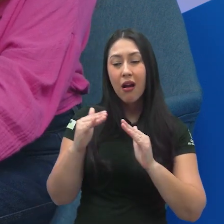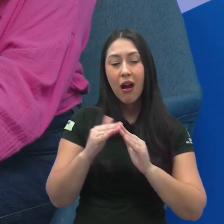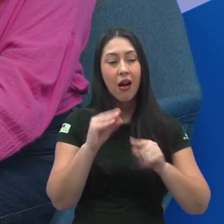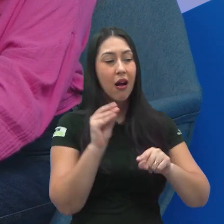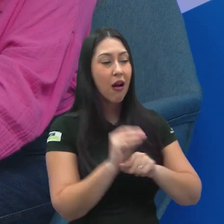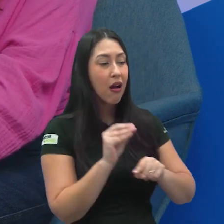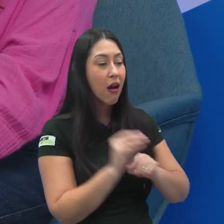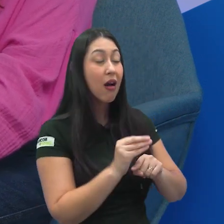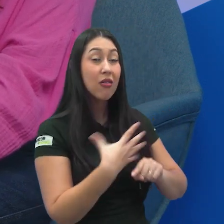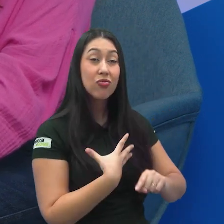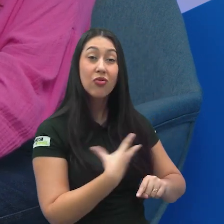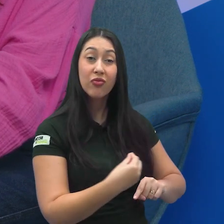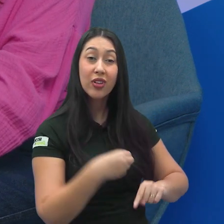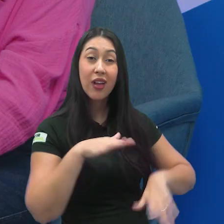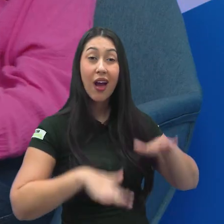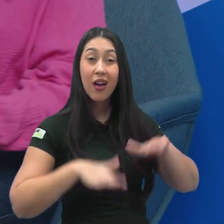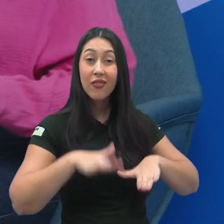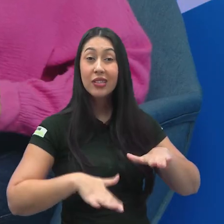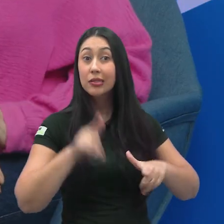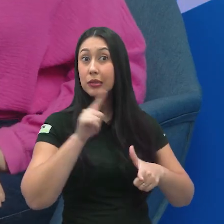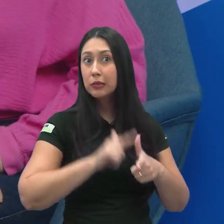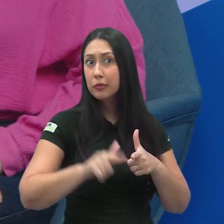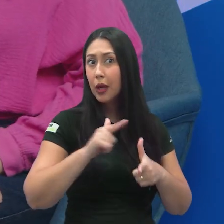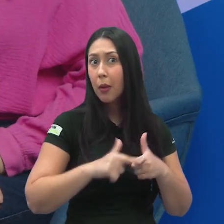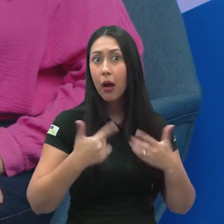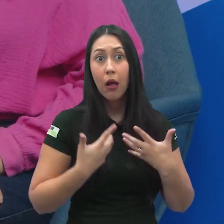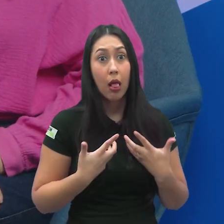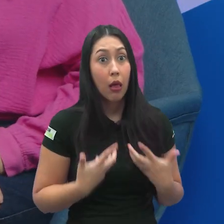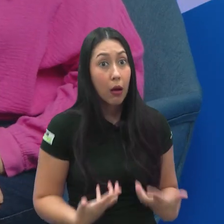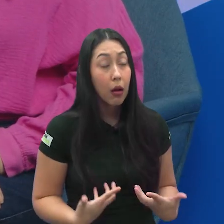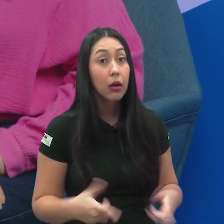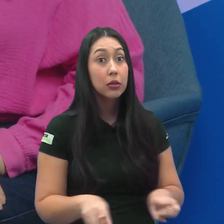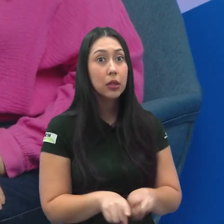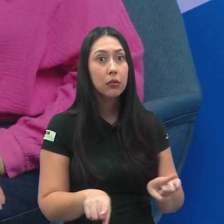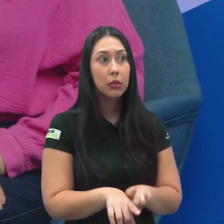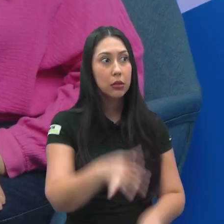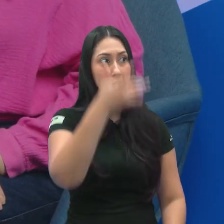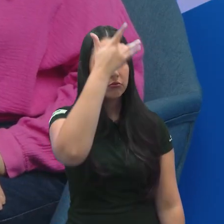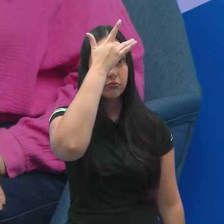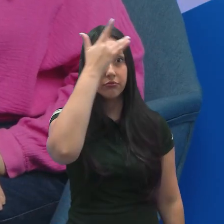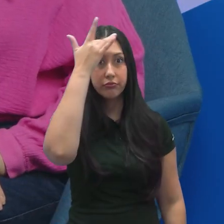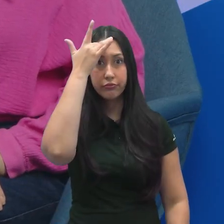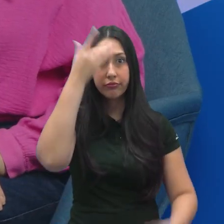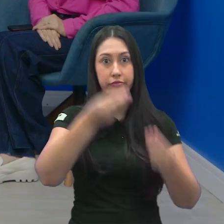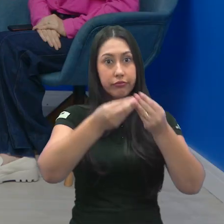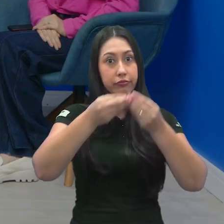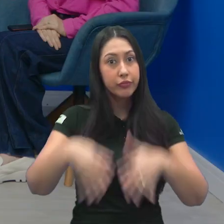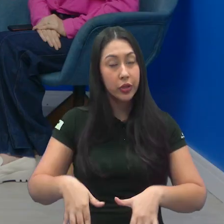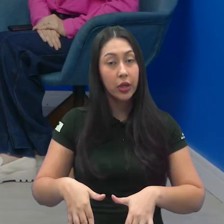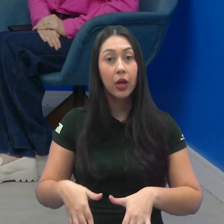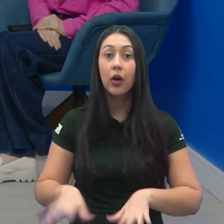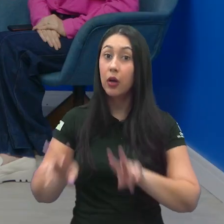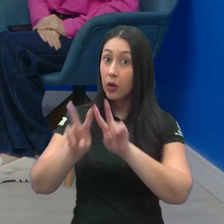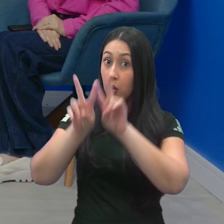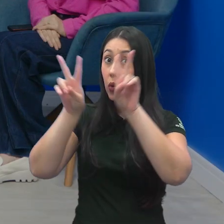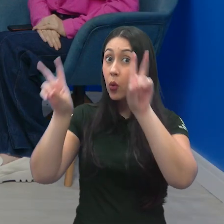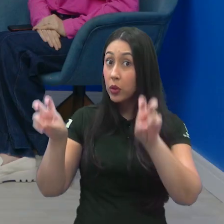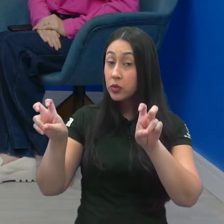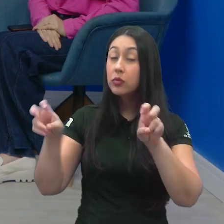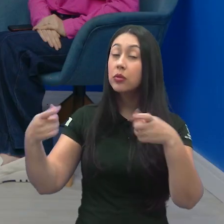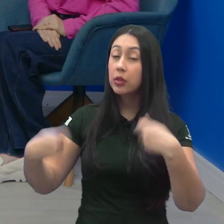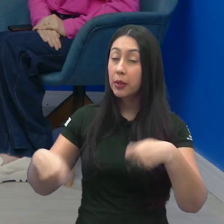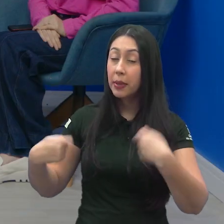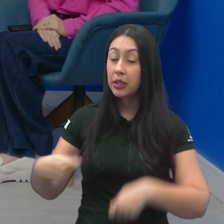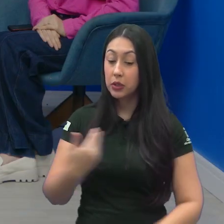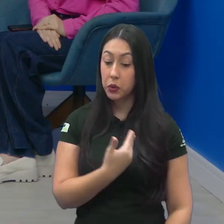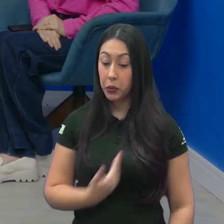dos filhos, muitas vezes, geram problemas sérios de exaustão e saúde mental. É uma questão aí